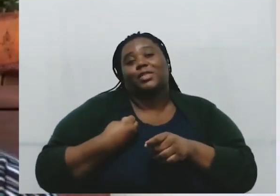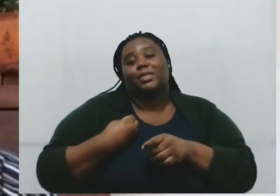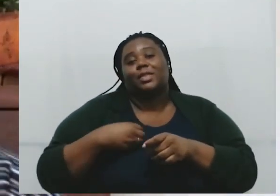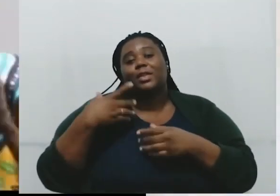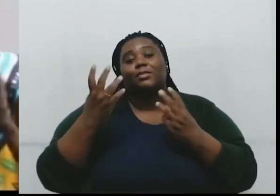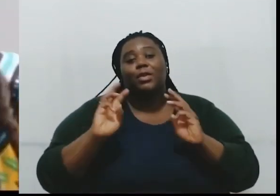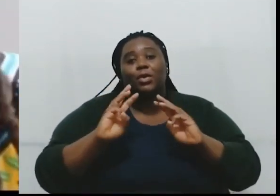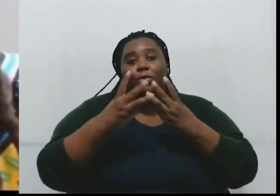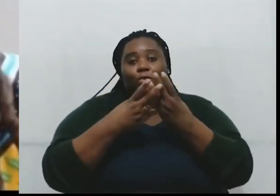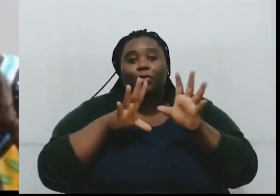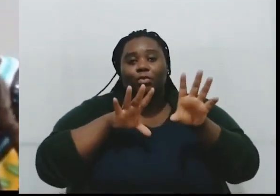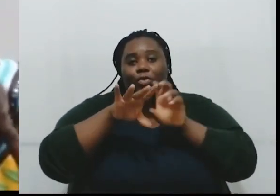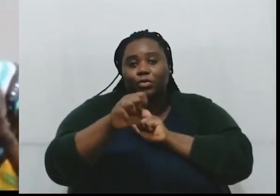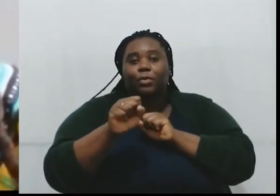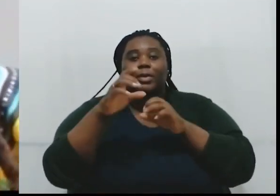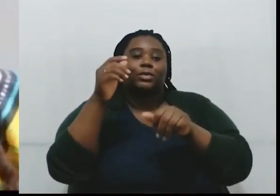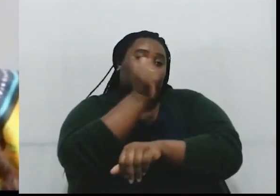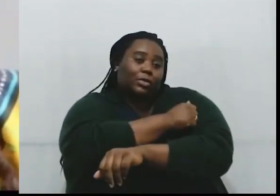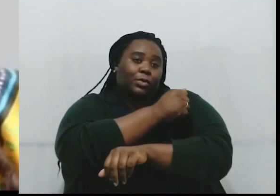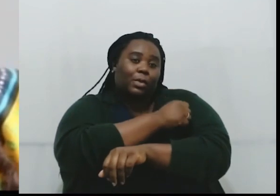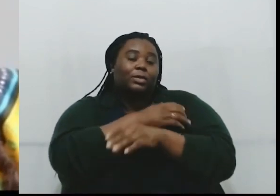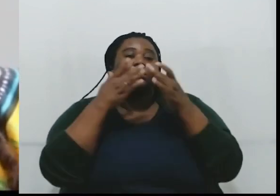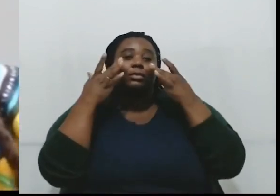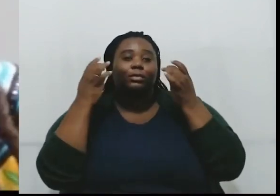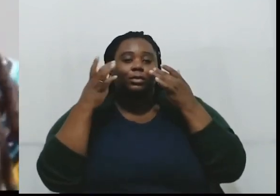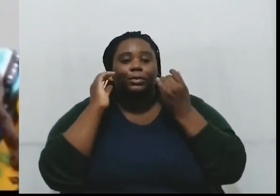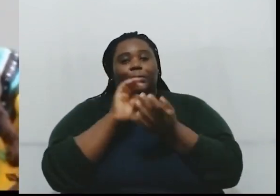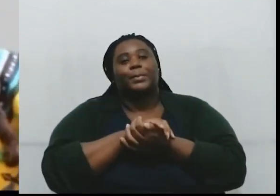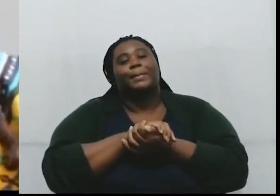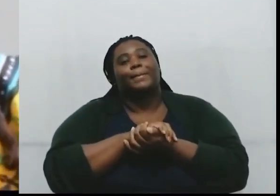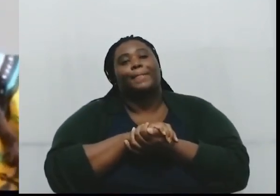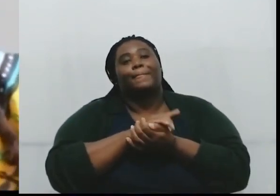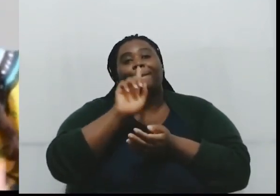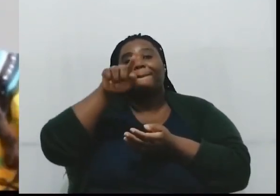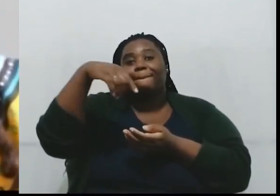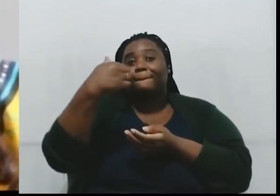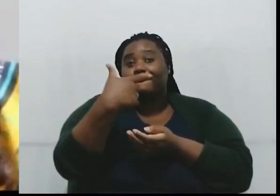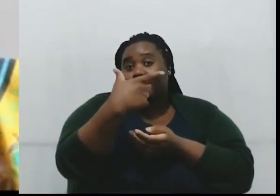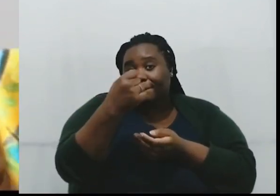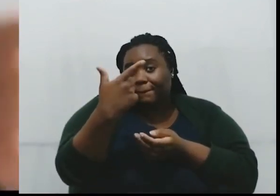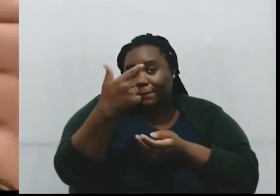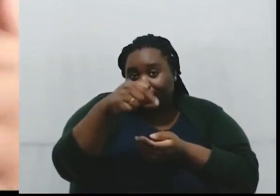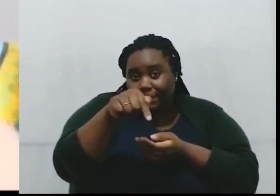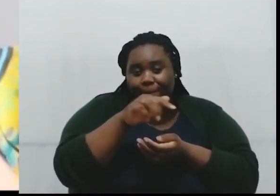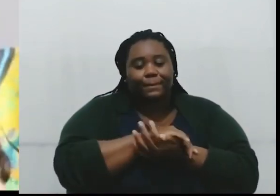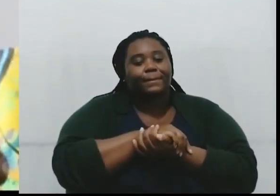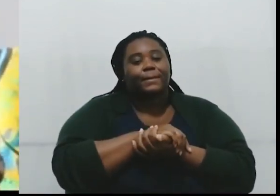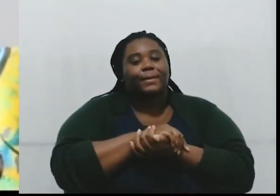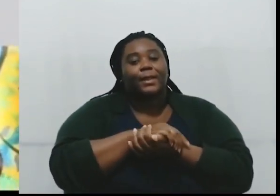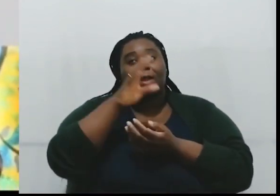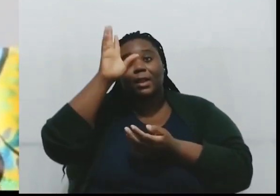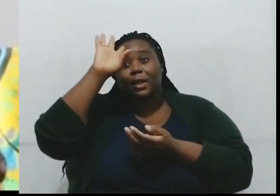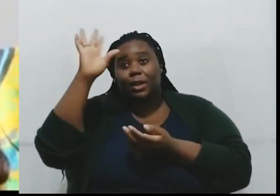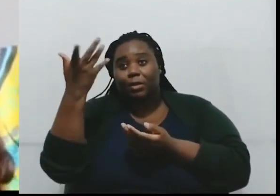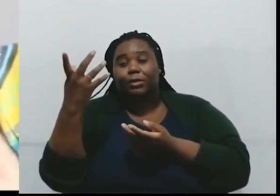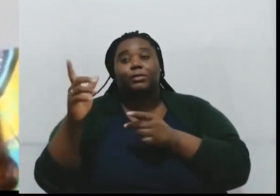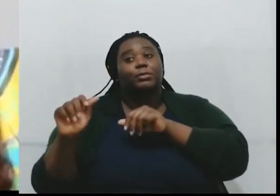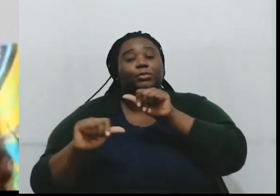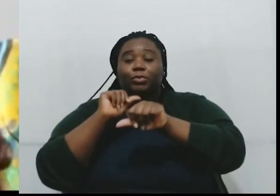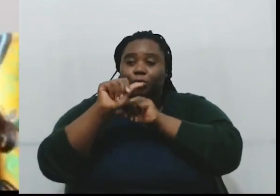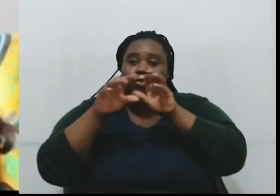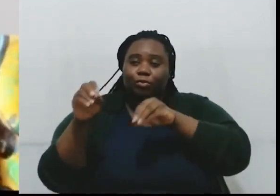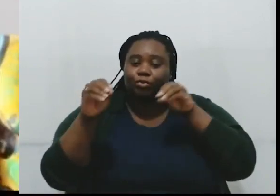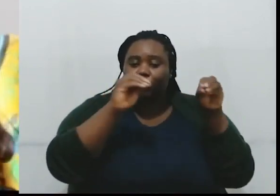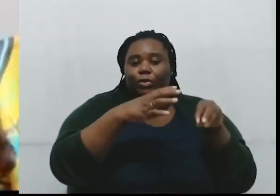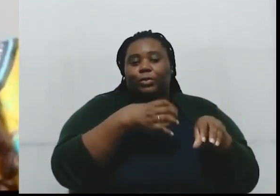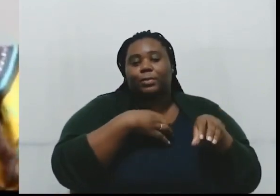artes cênicas. Depois, em 2007, eu resolvi vir para a Bahia, morar em Salvador. Eu